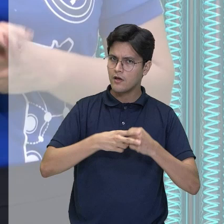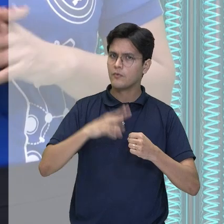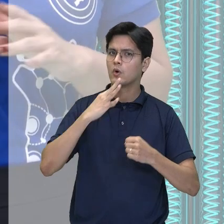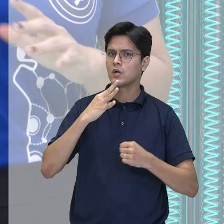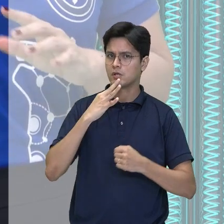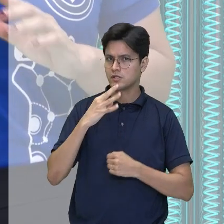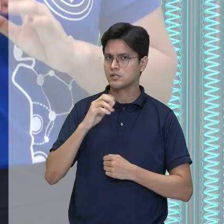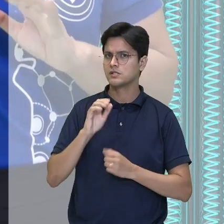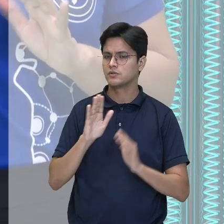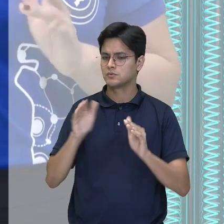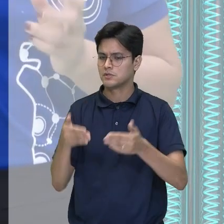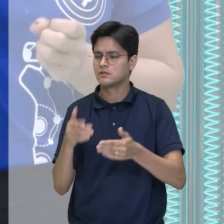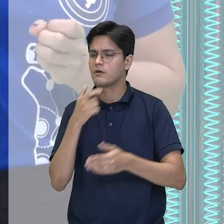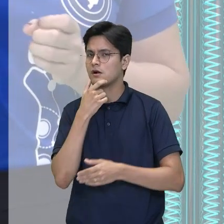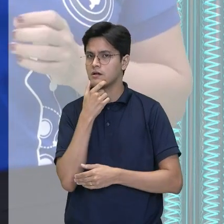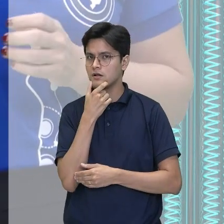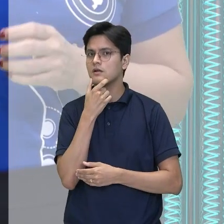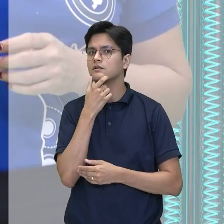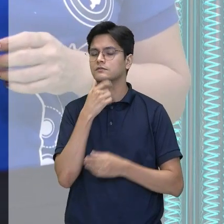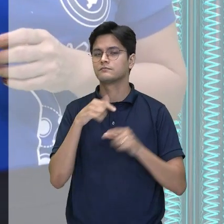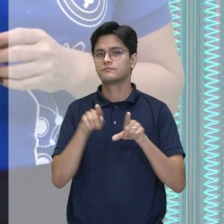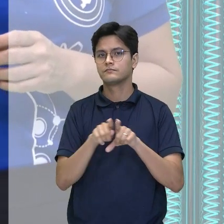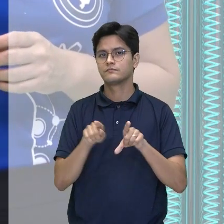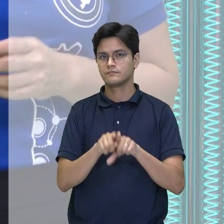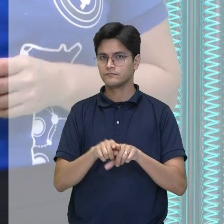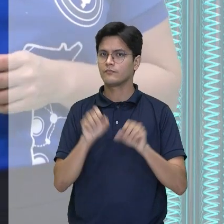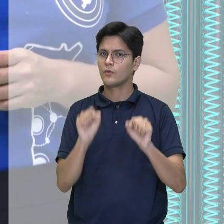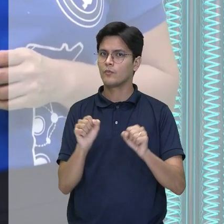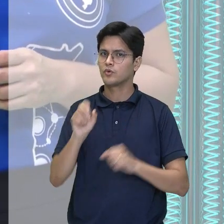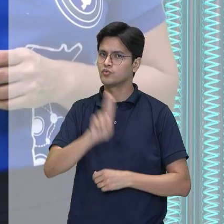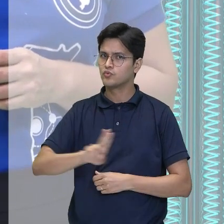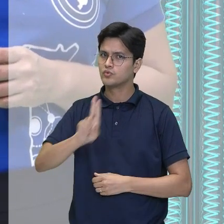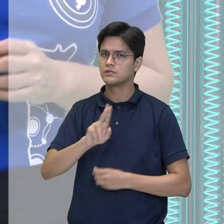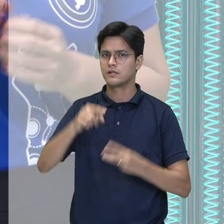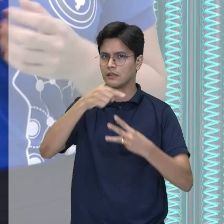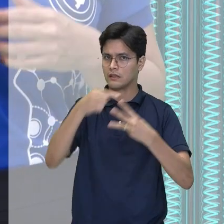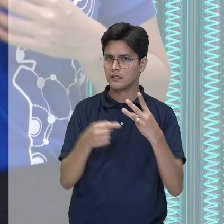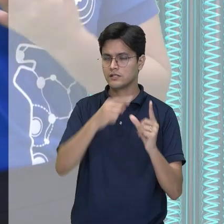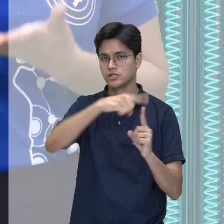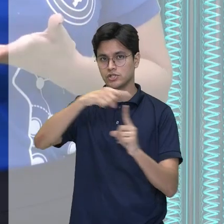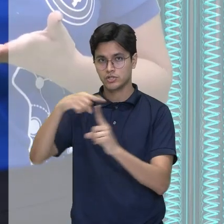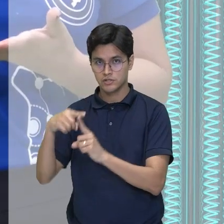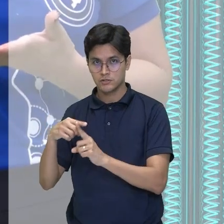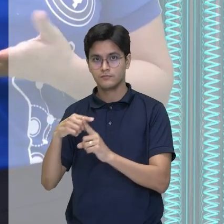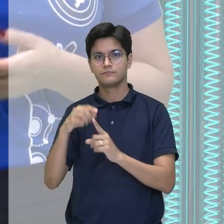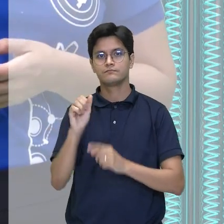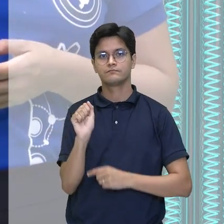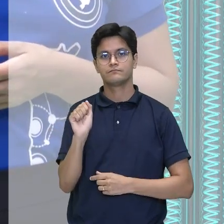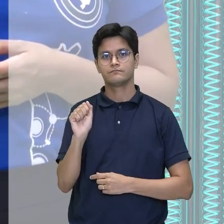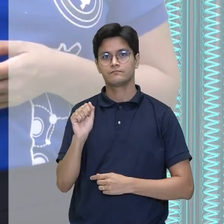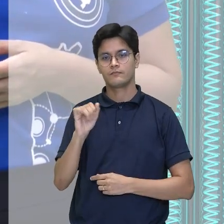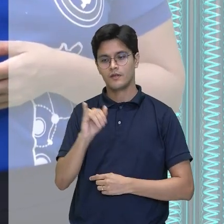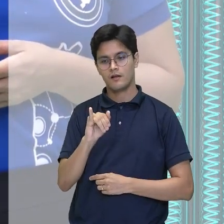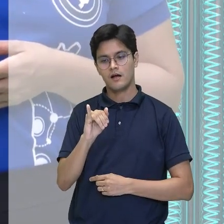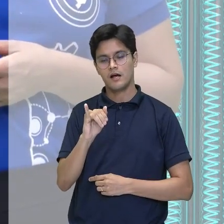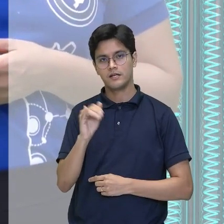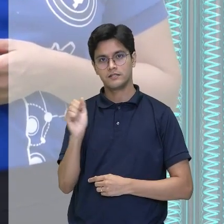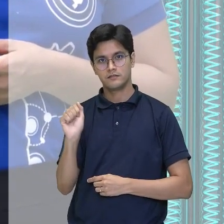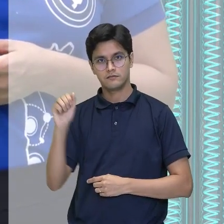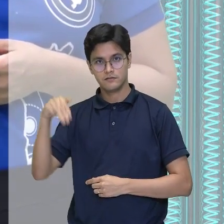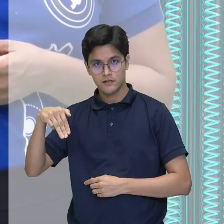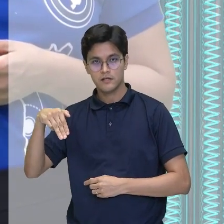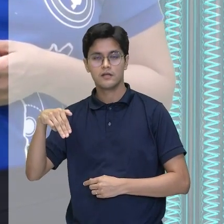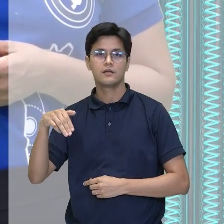usado. E ele pode ser usado de três maneiras. O am, que eu digo I am. Is, que